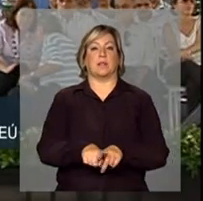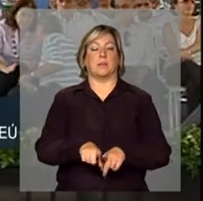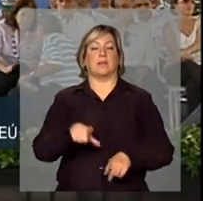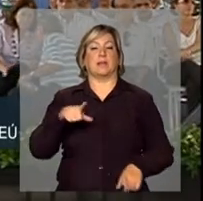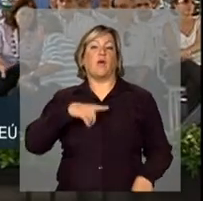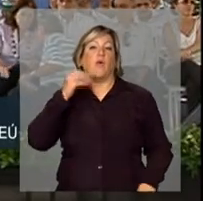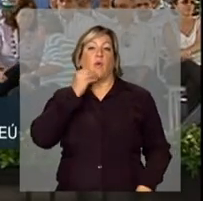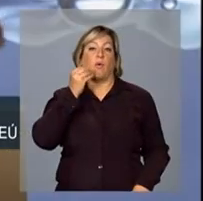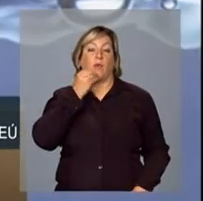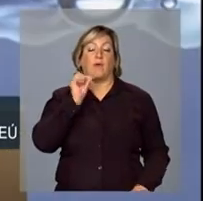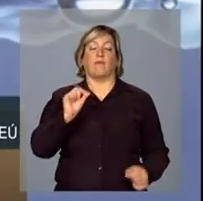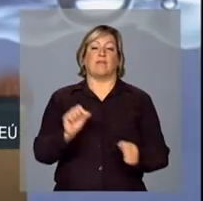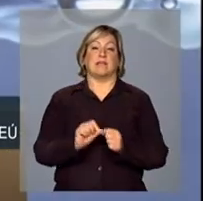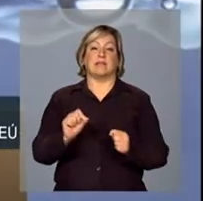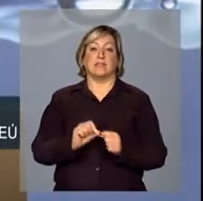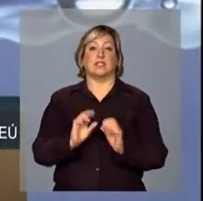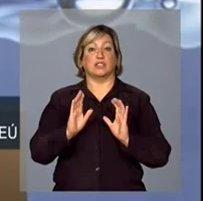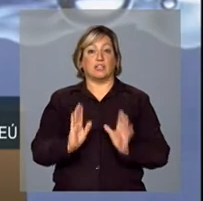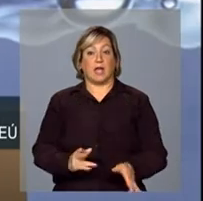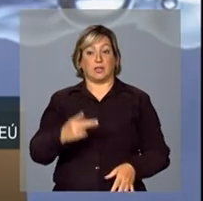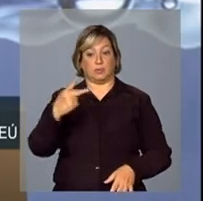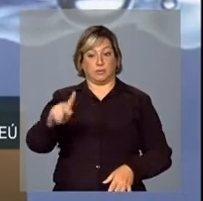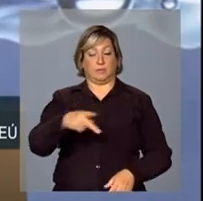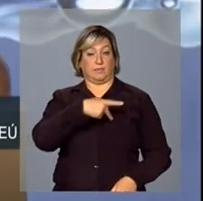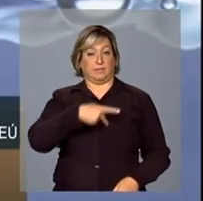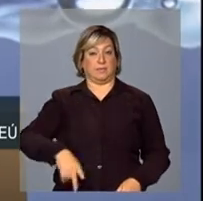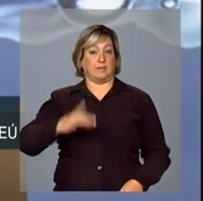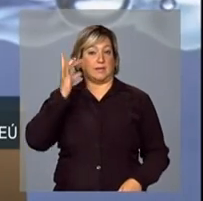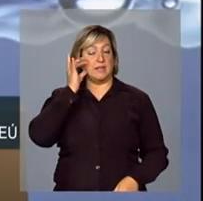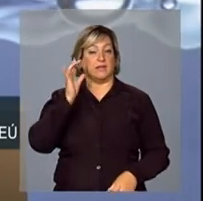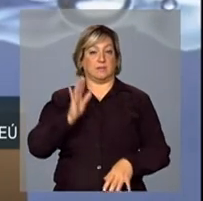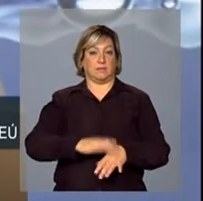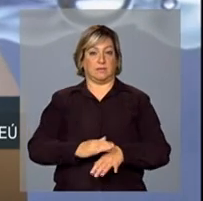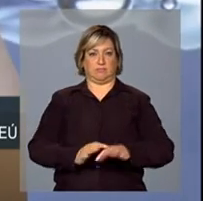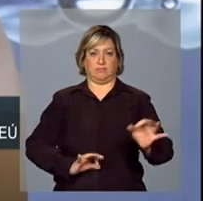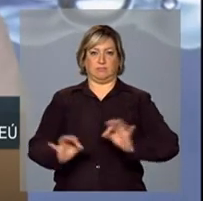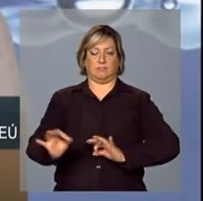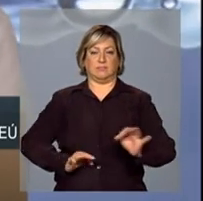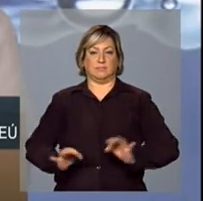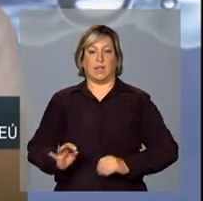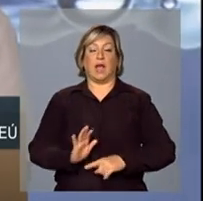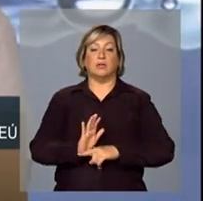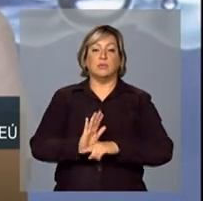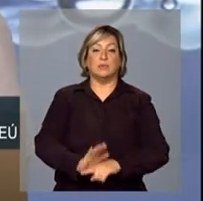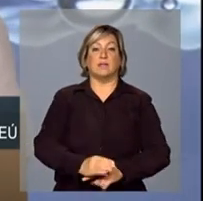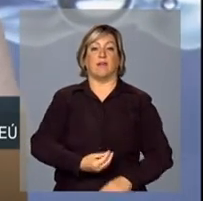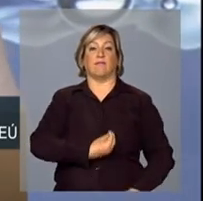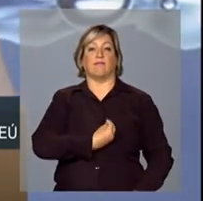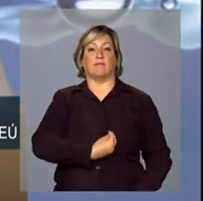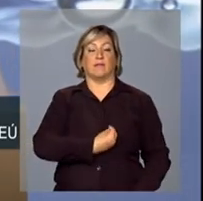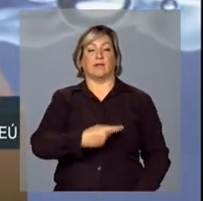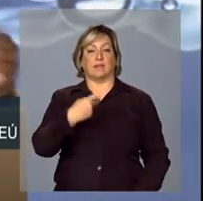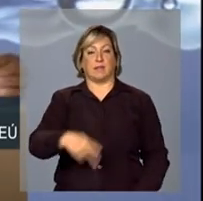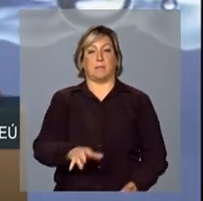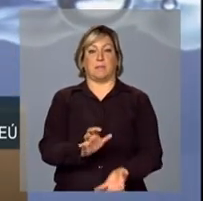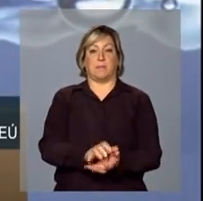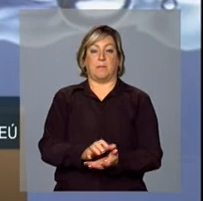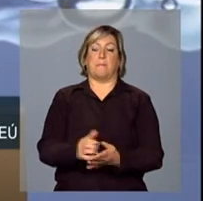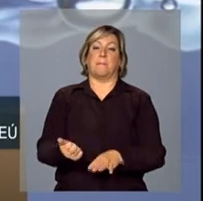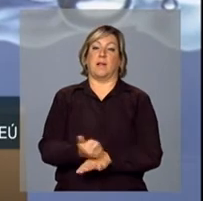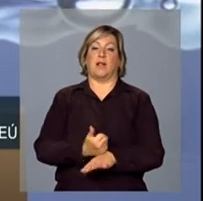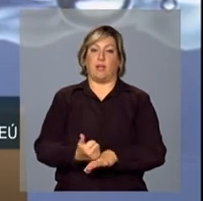de fazer, já sobre o seu comando, para ajudar a vida dos pernambucanos